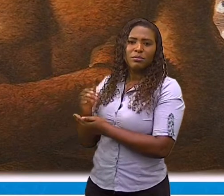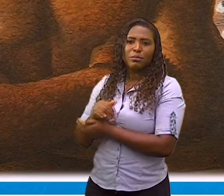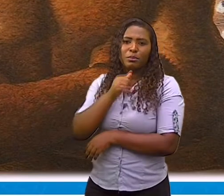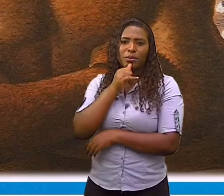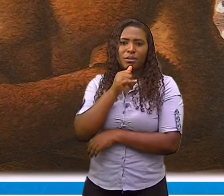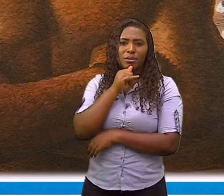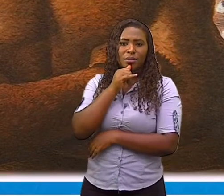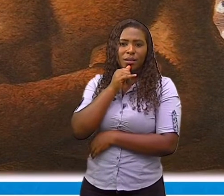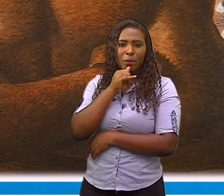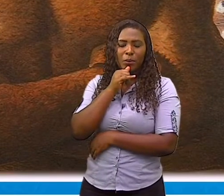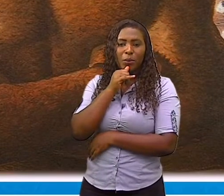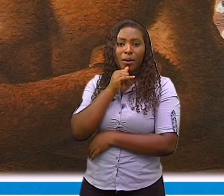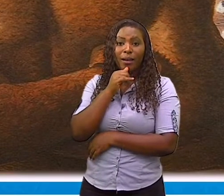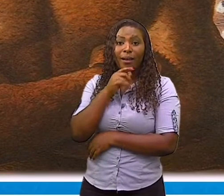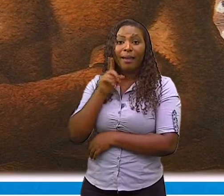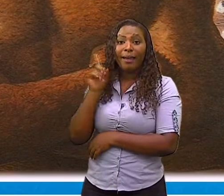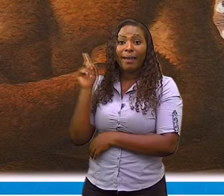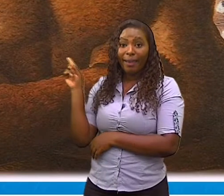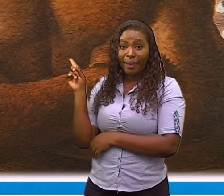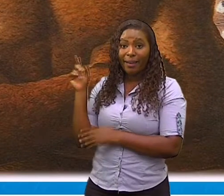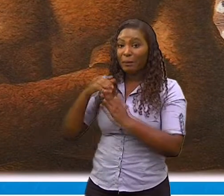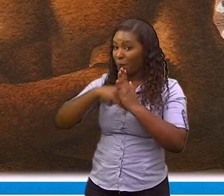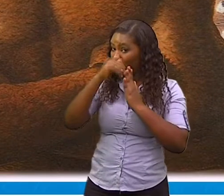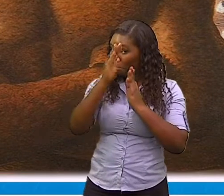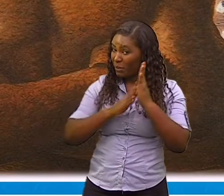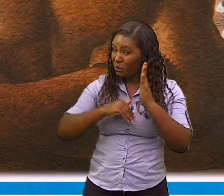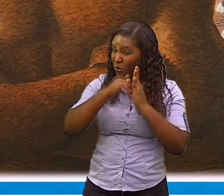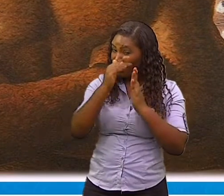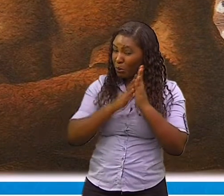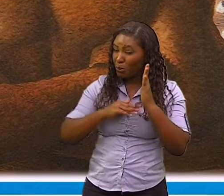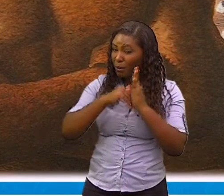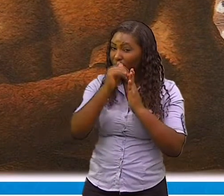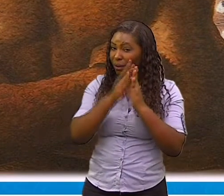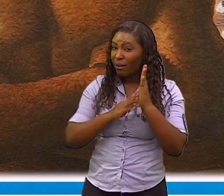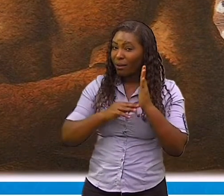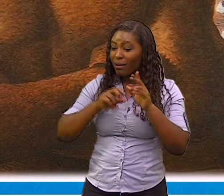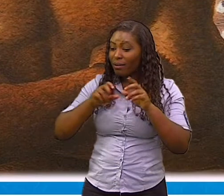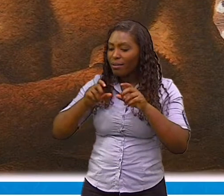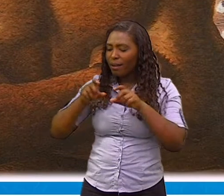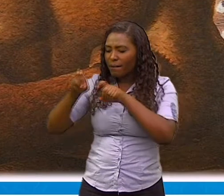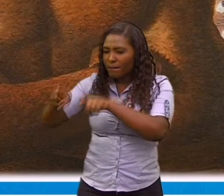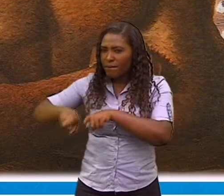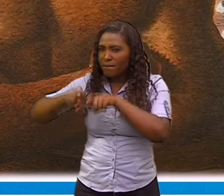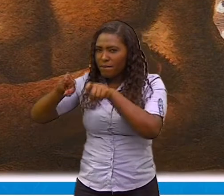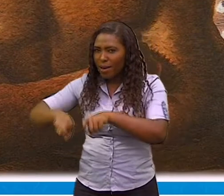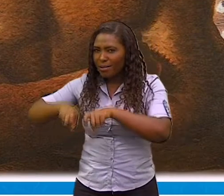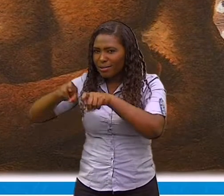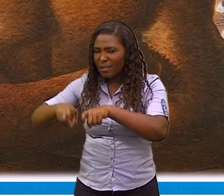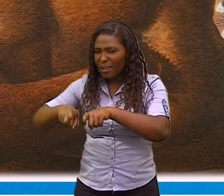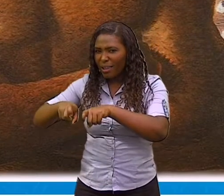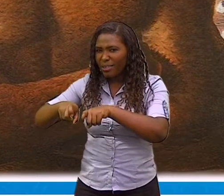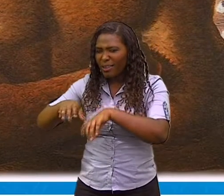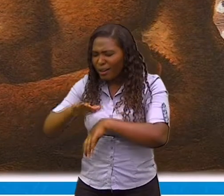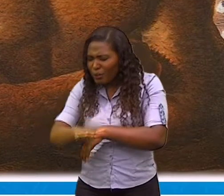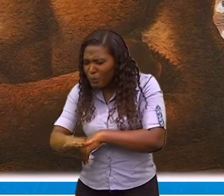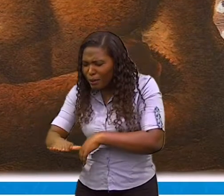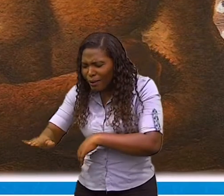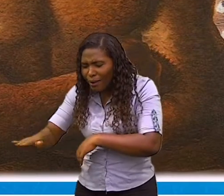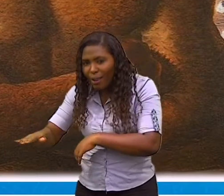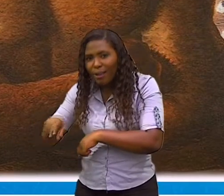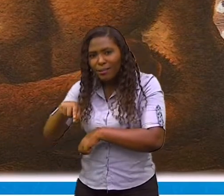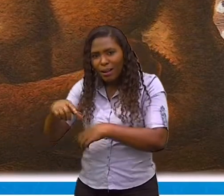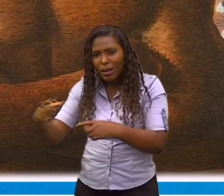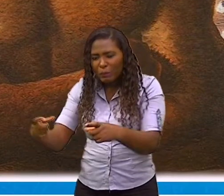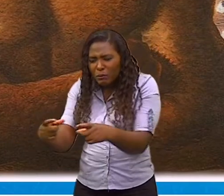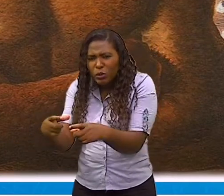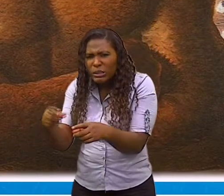de café da sua família. Você vê os trabalhadores. E um detalhe dos trabalhadores, das pessoas que ele pintava dessa fase é o quê?